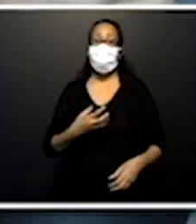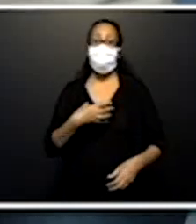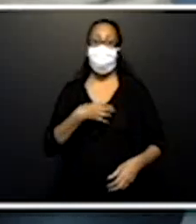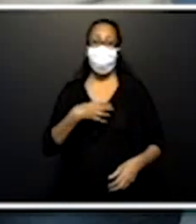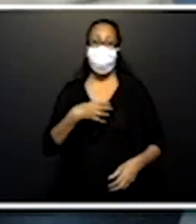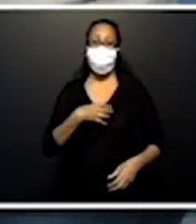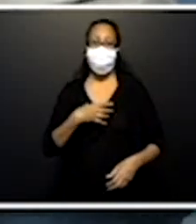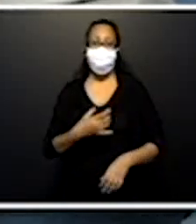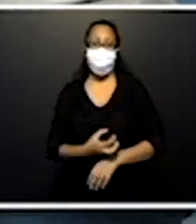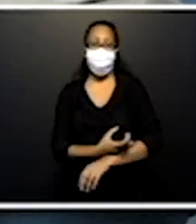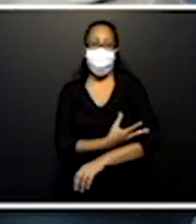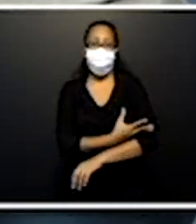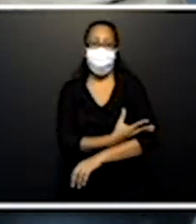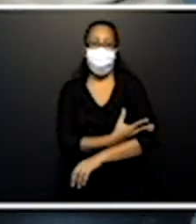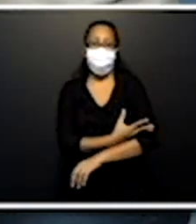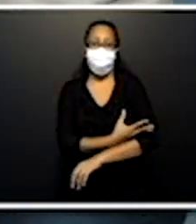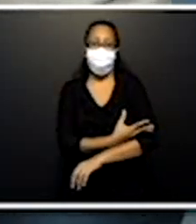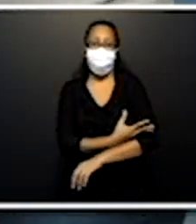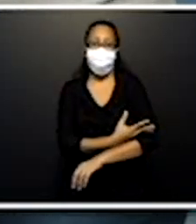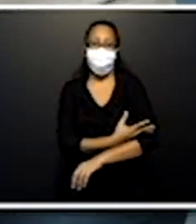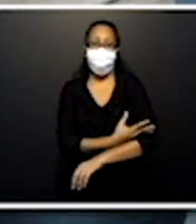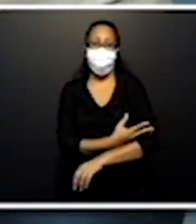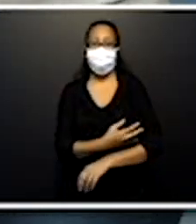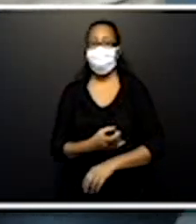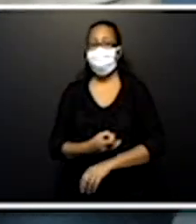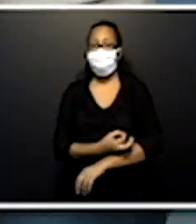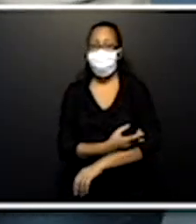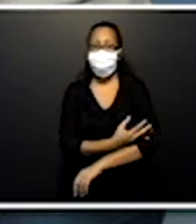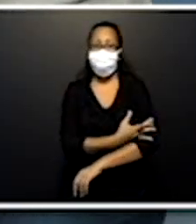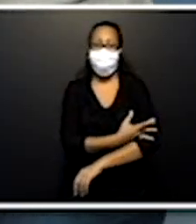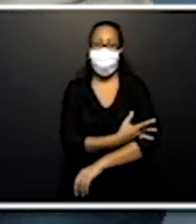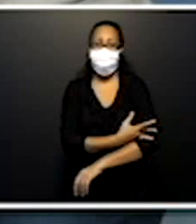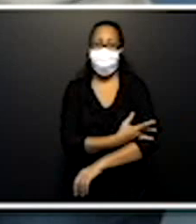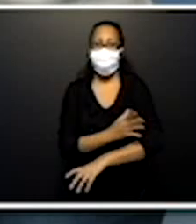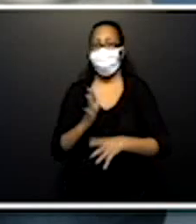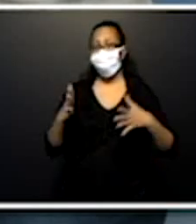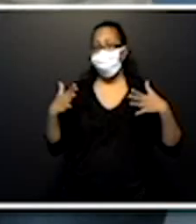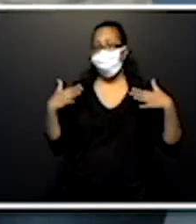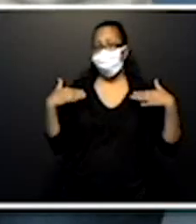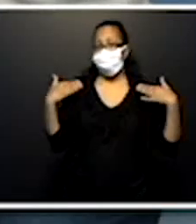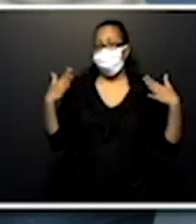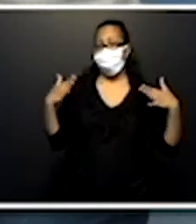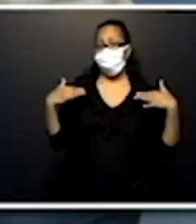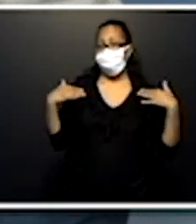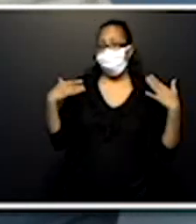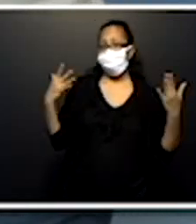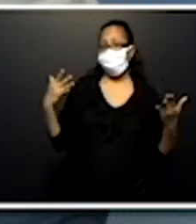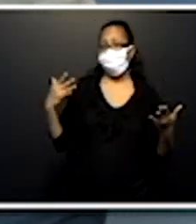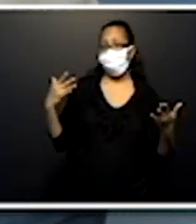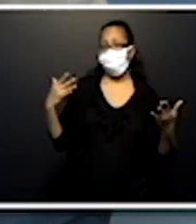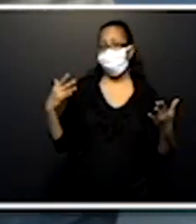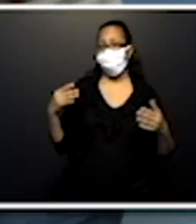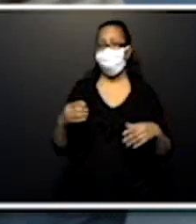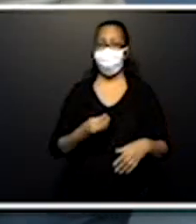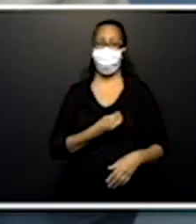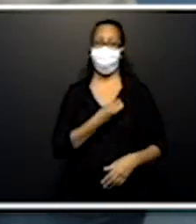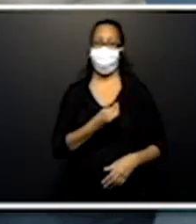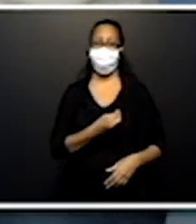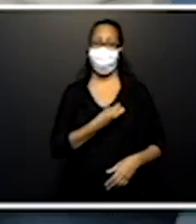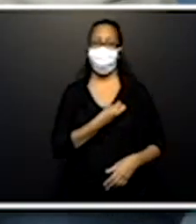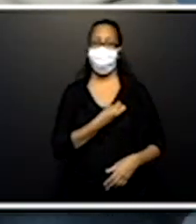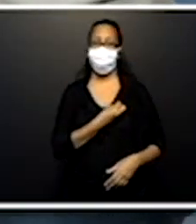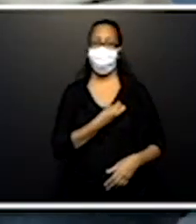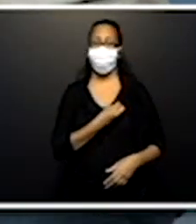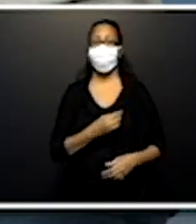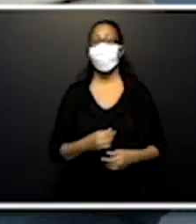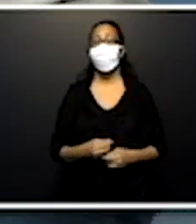traz? Essa imagem nos traz a sensação de luz, de calor, de alegria, de vida,